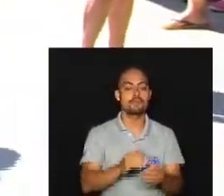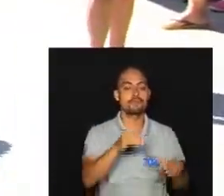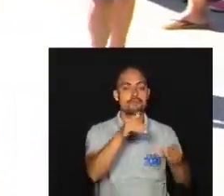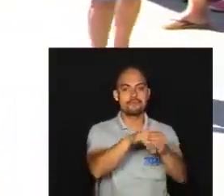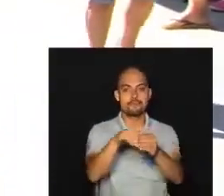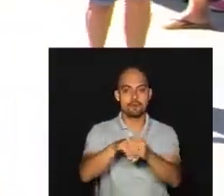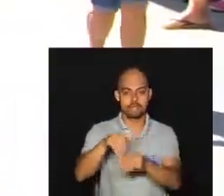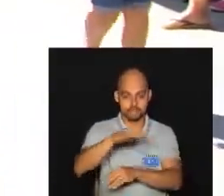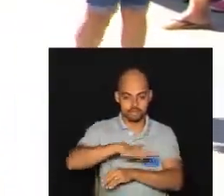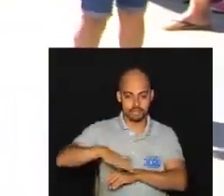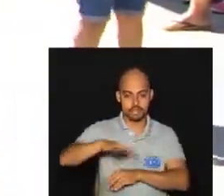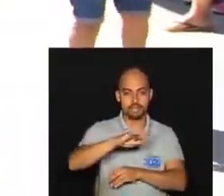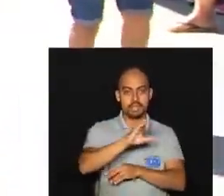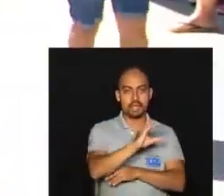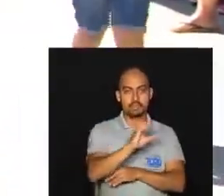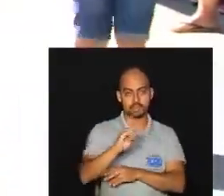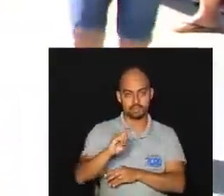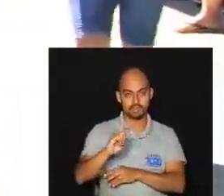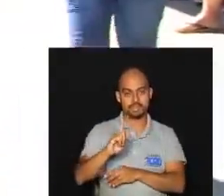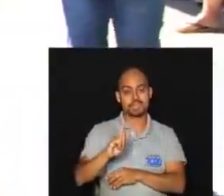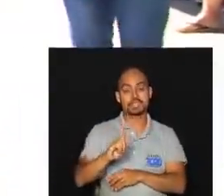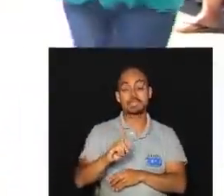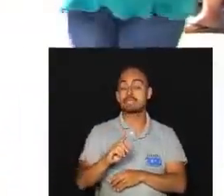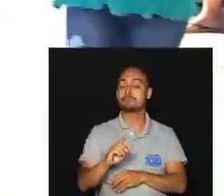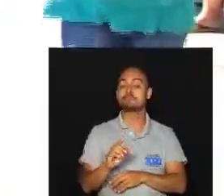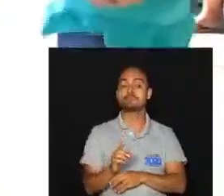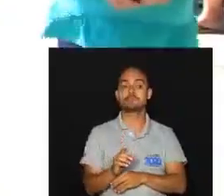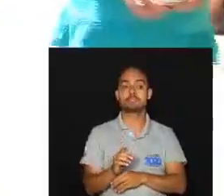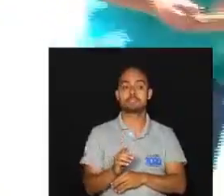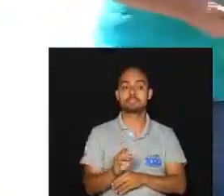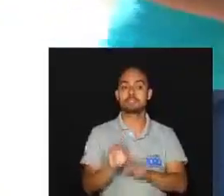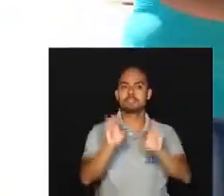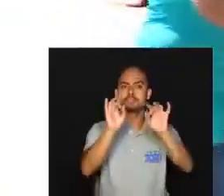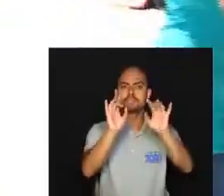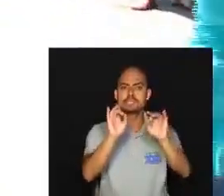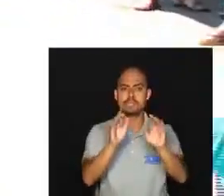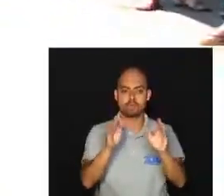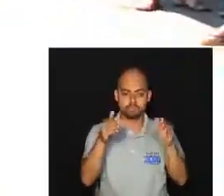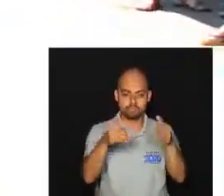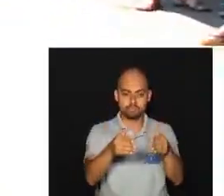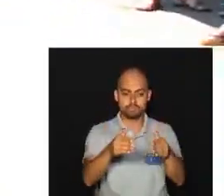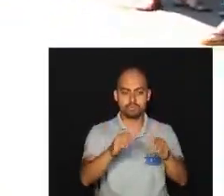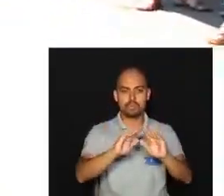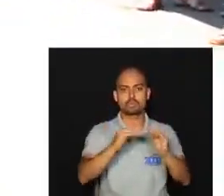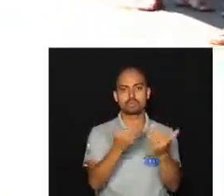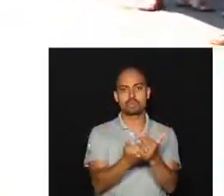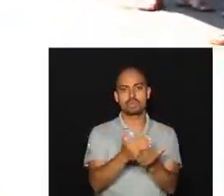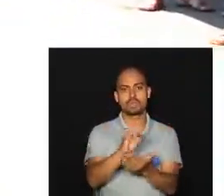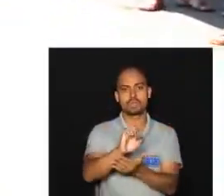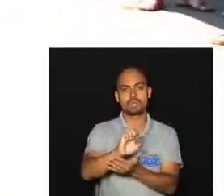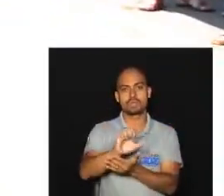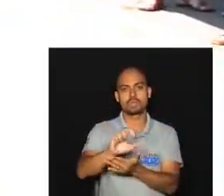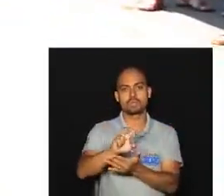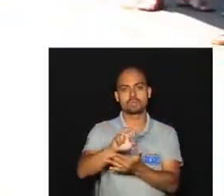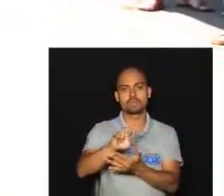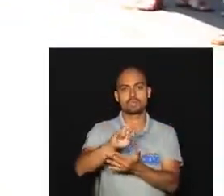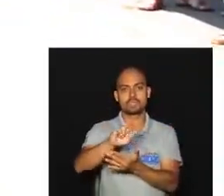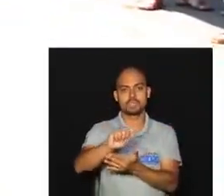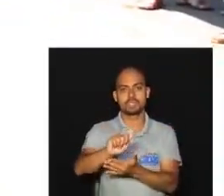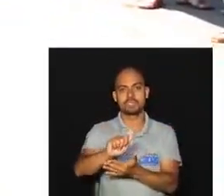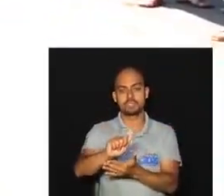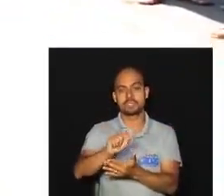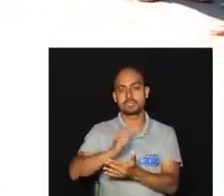votam no distrito do Campo Grande. E especificamente nessa escola Elvira Muraro, nós temos